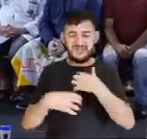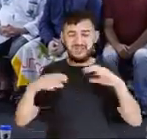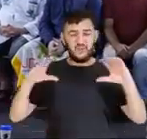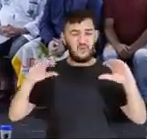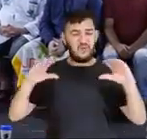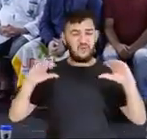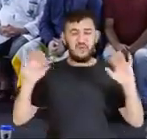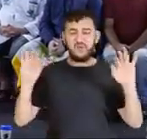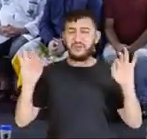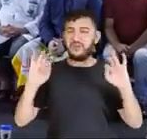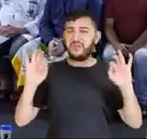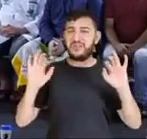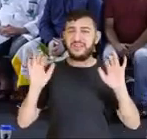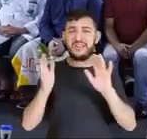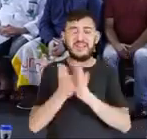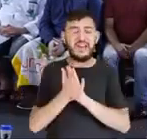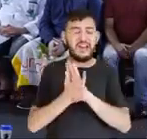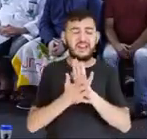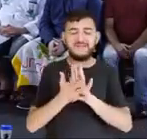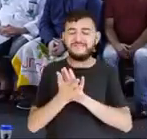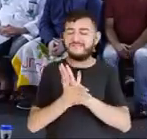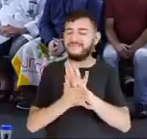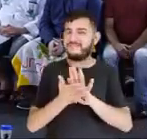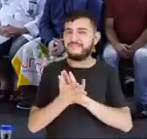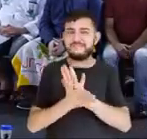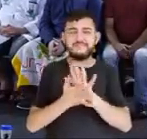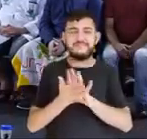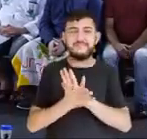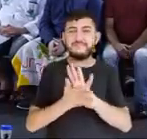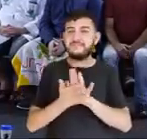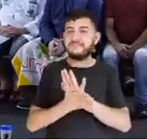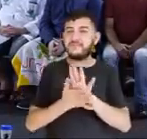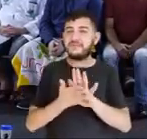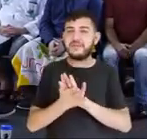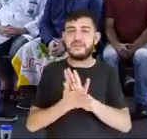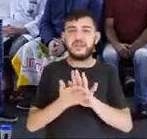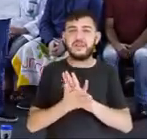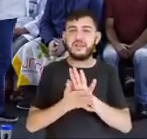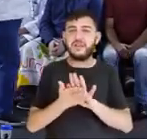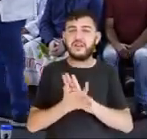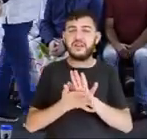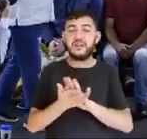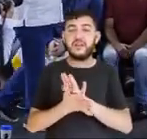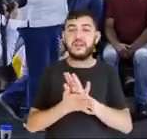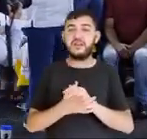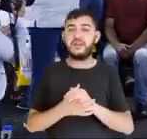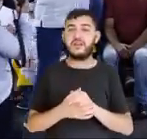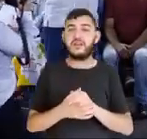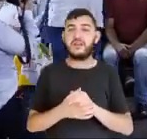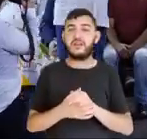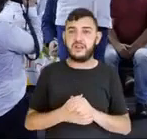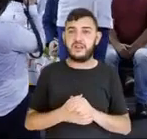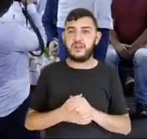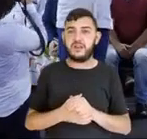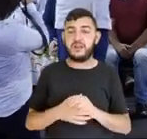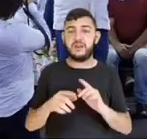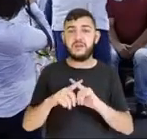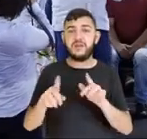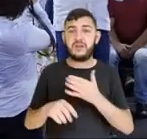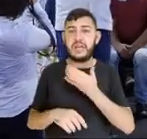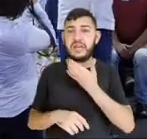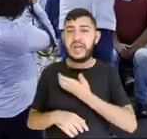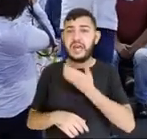Eu nunca, não sei porquê, mas eu nunca me senti bem no Natal. O Natal é uma coisa